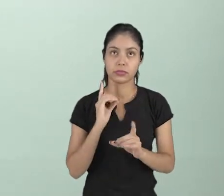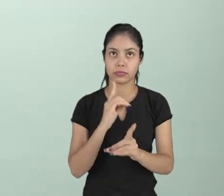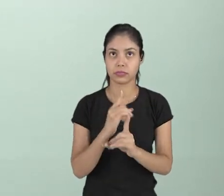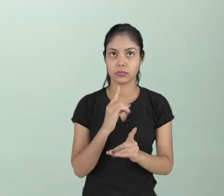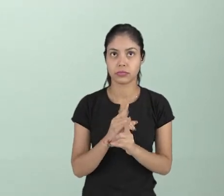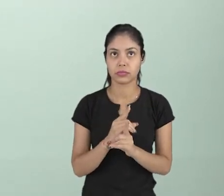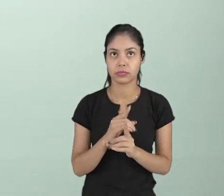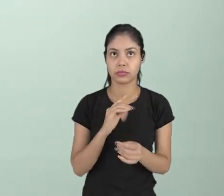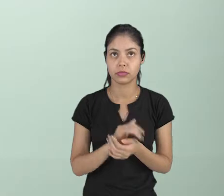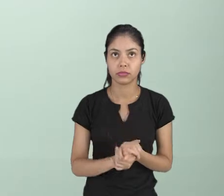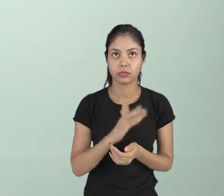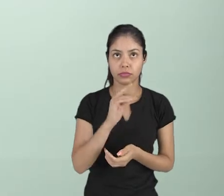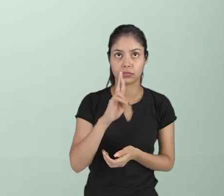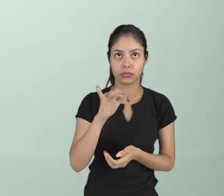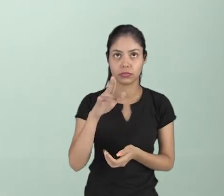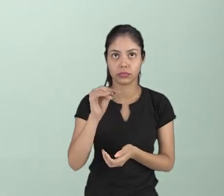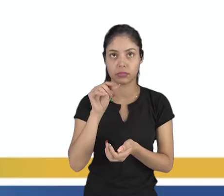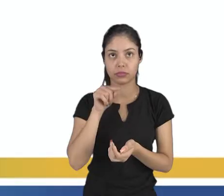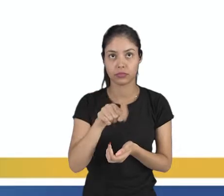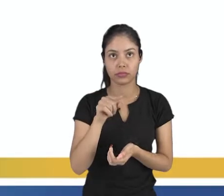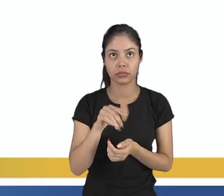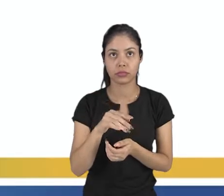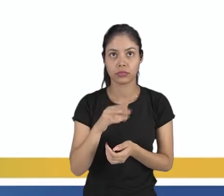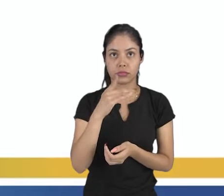no site